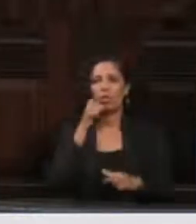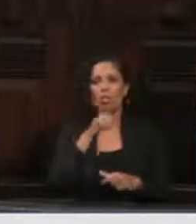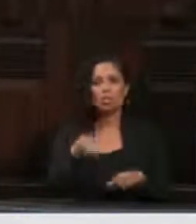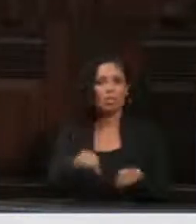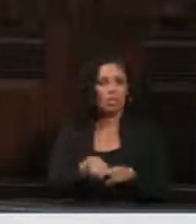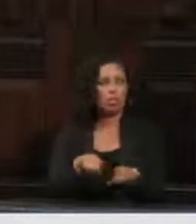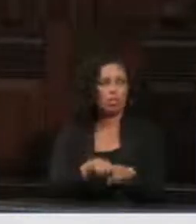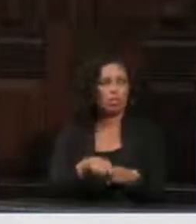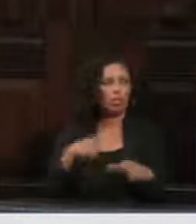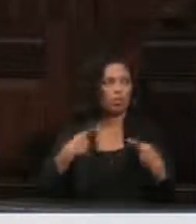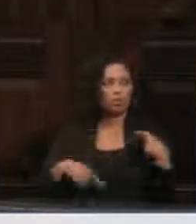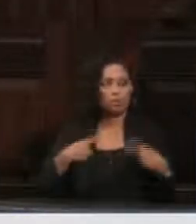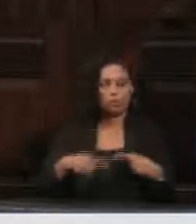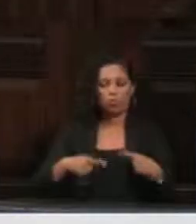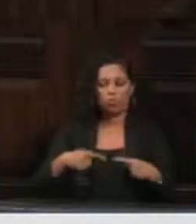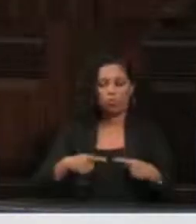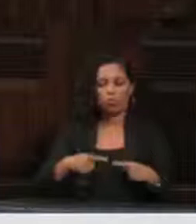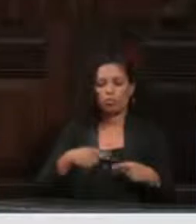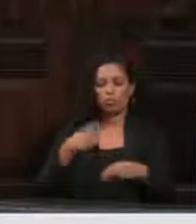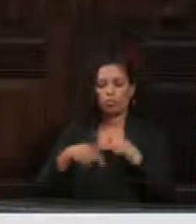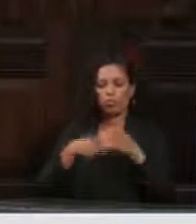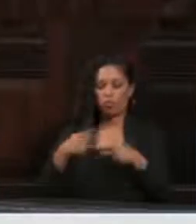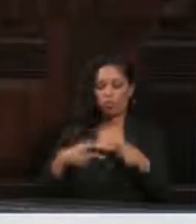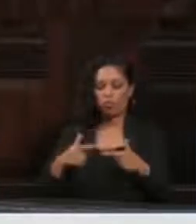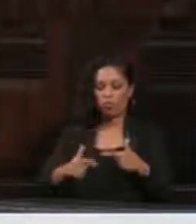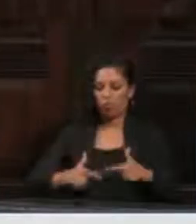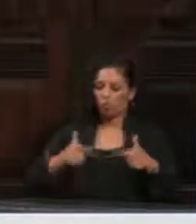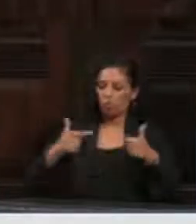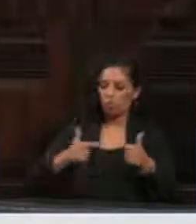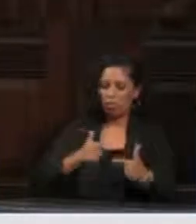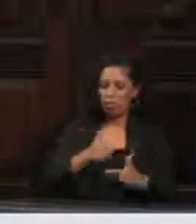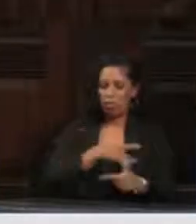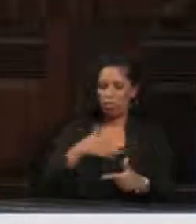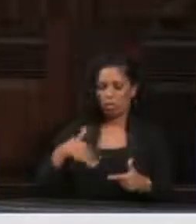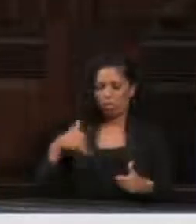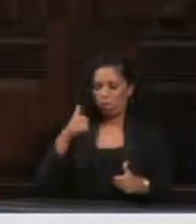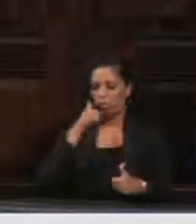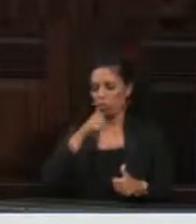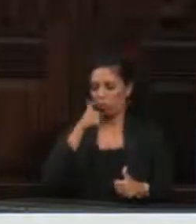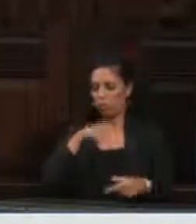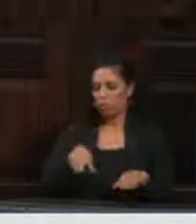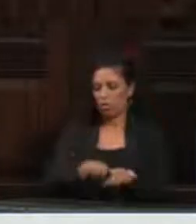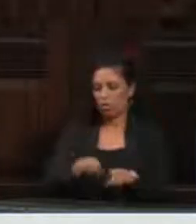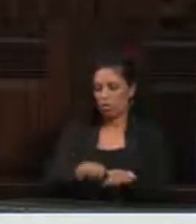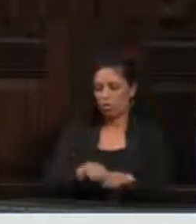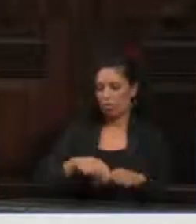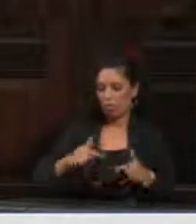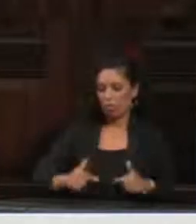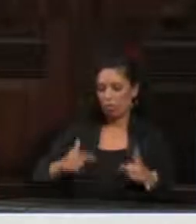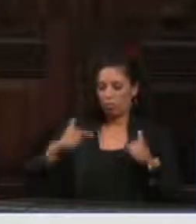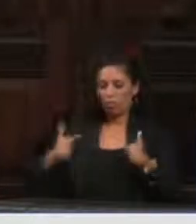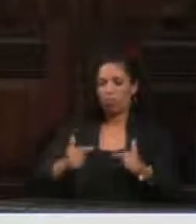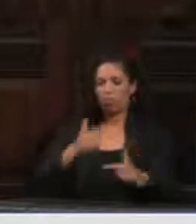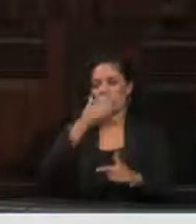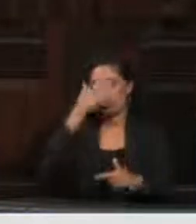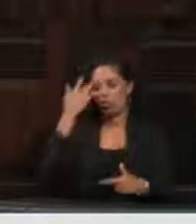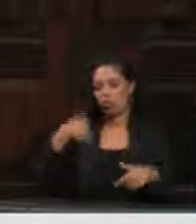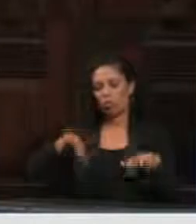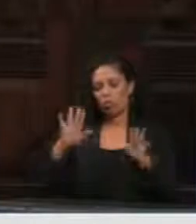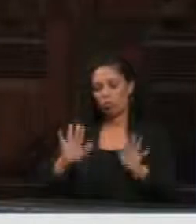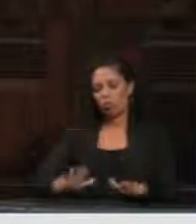que valoriza a saúde da mulher, é uma política que valoriza os profissionais que ali estão